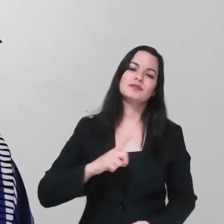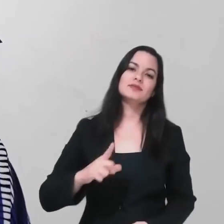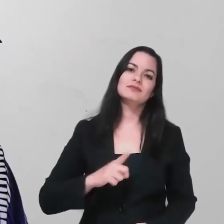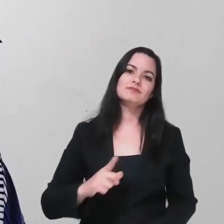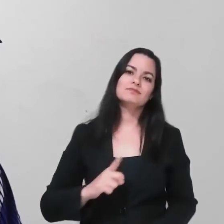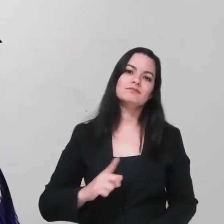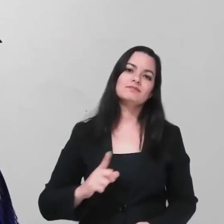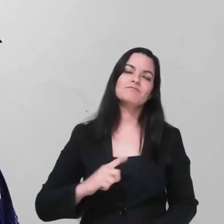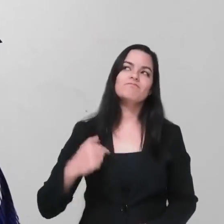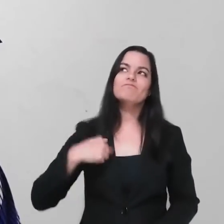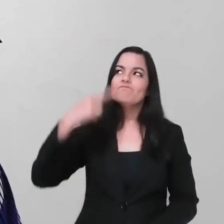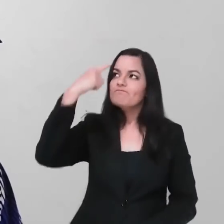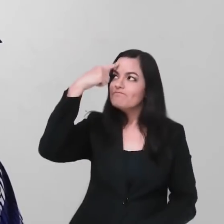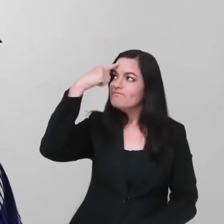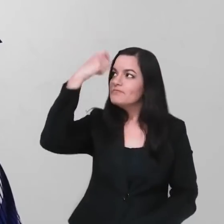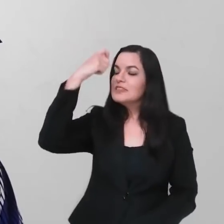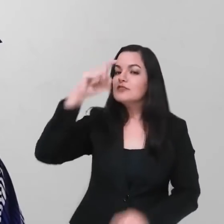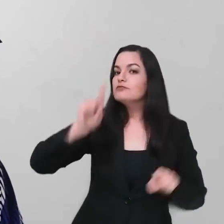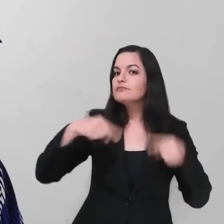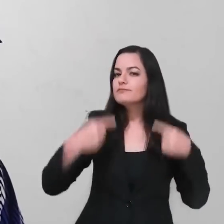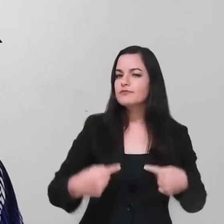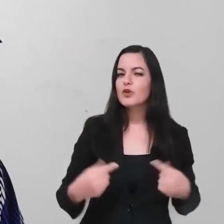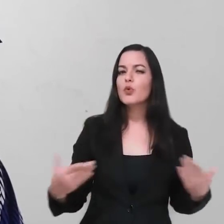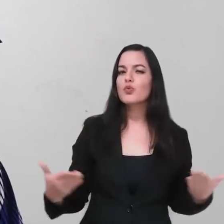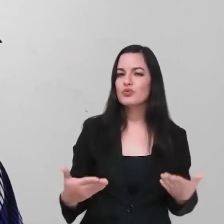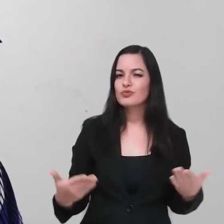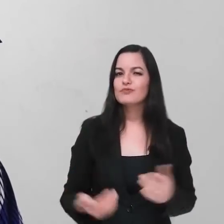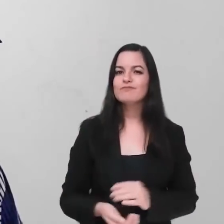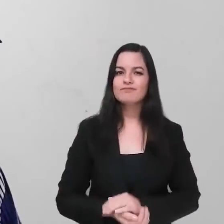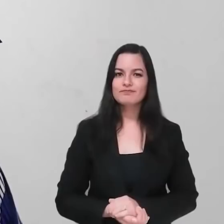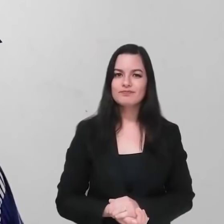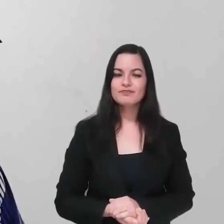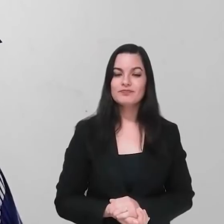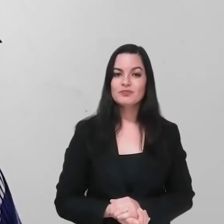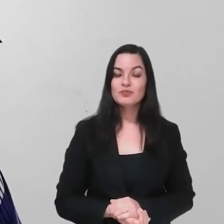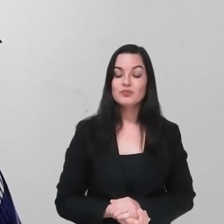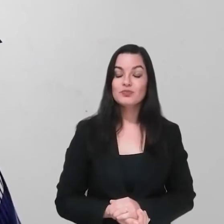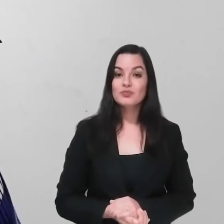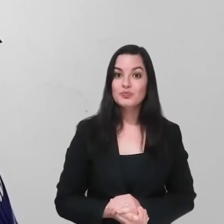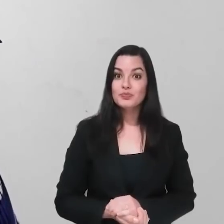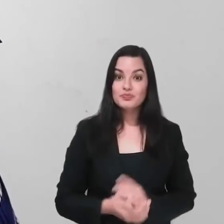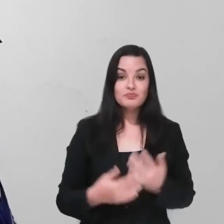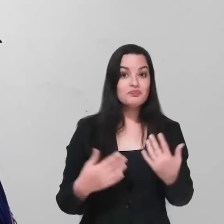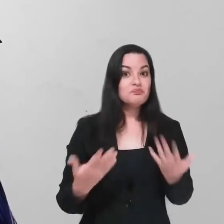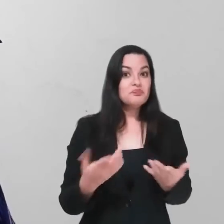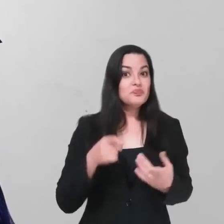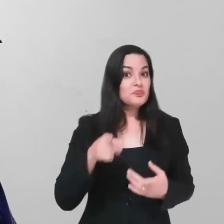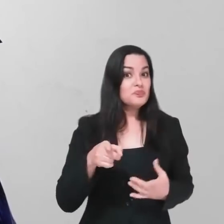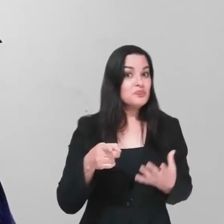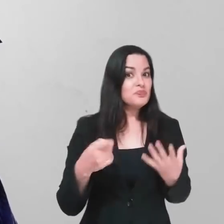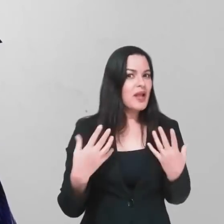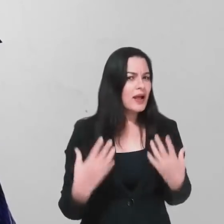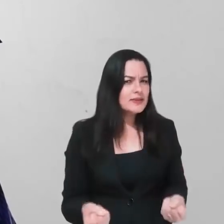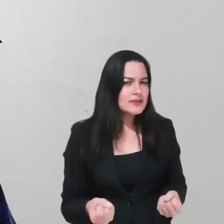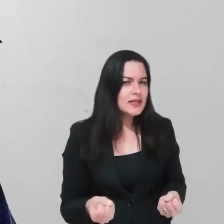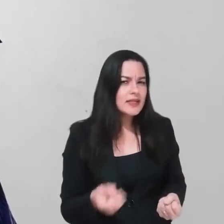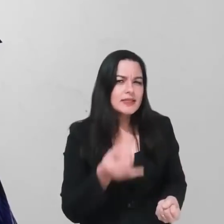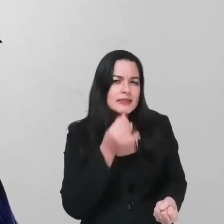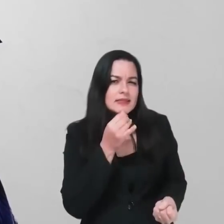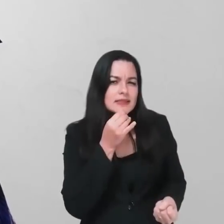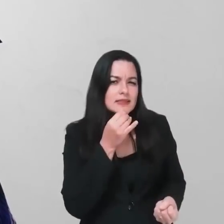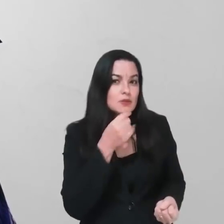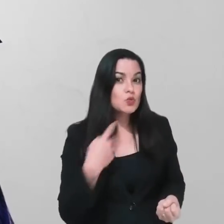Isso está me dando uma ideia para o desafio de hoje. Que tal nós